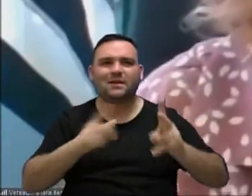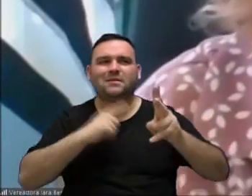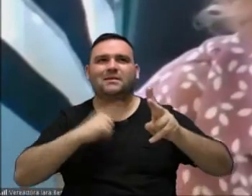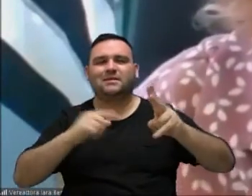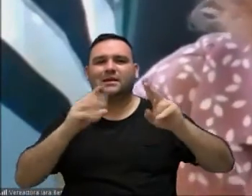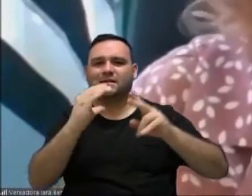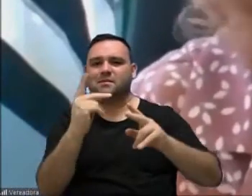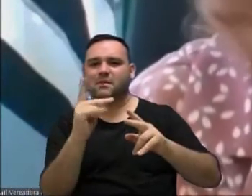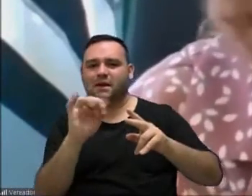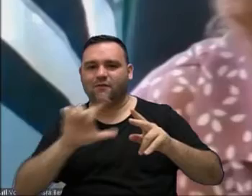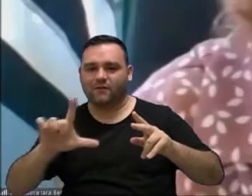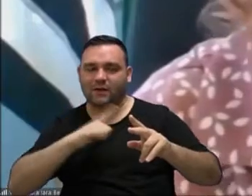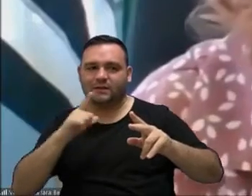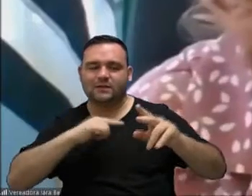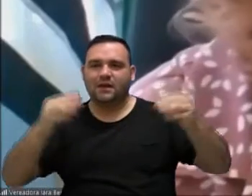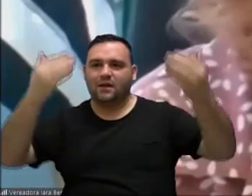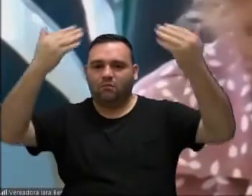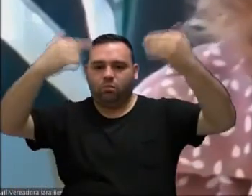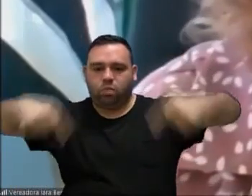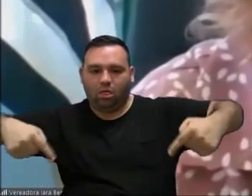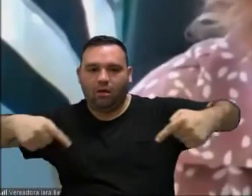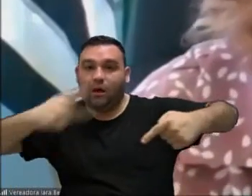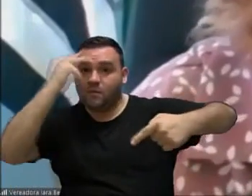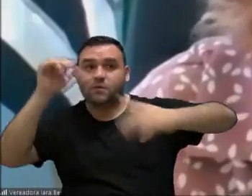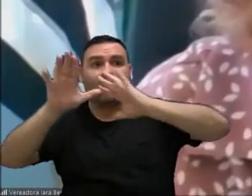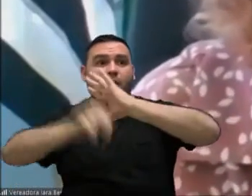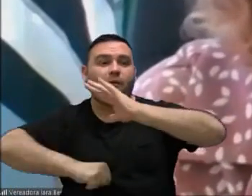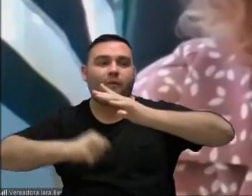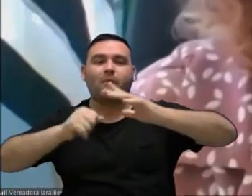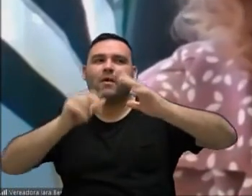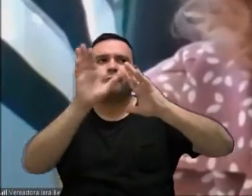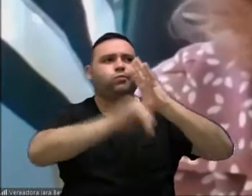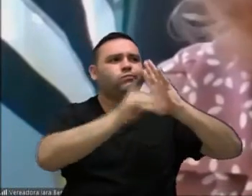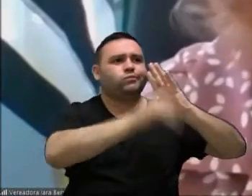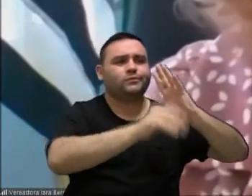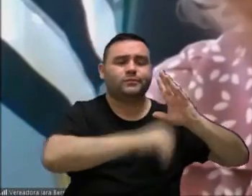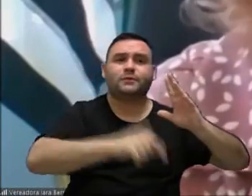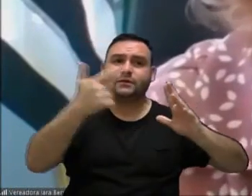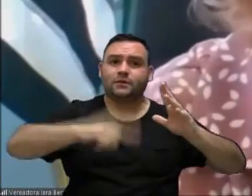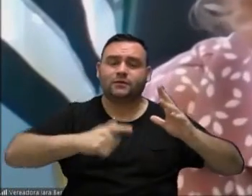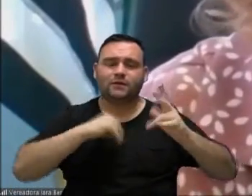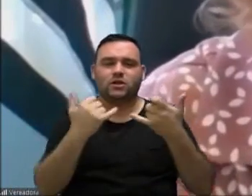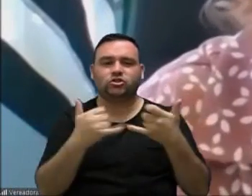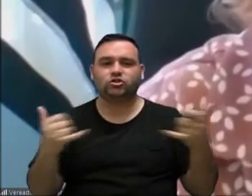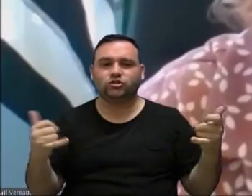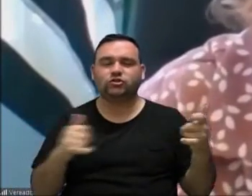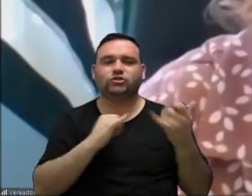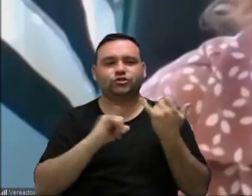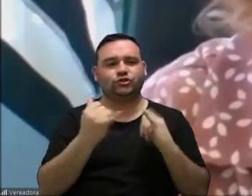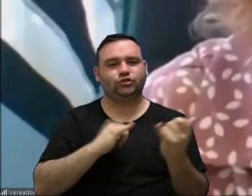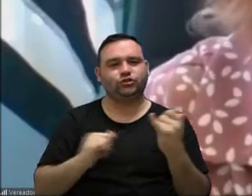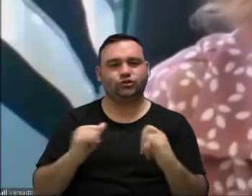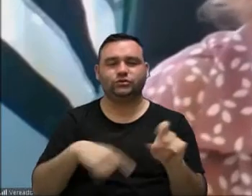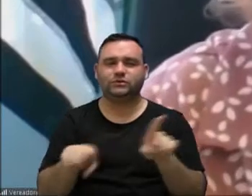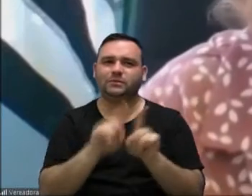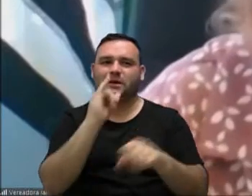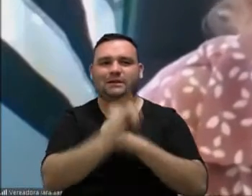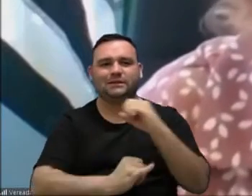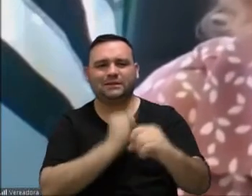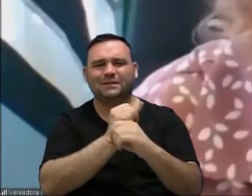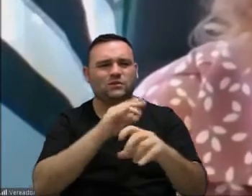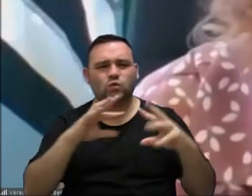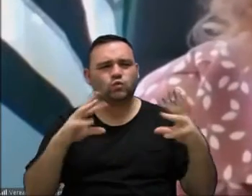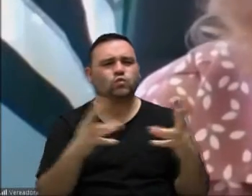própria CPFL para colocar porque aí some tudo as mais era a fiação de eletricidade de internet